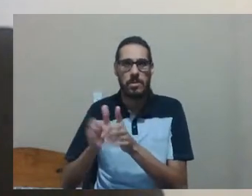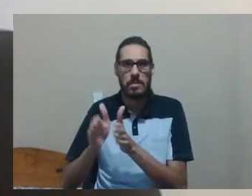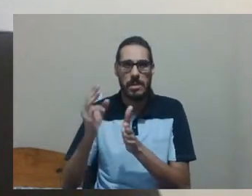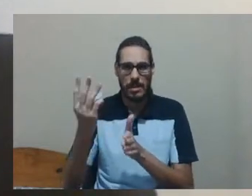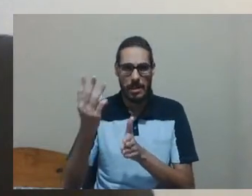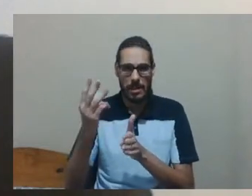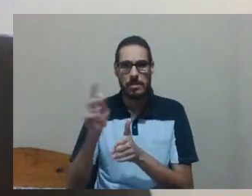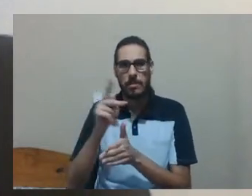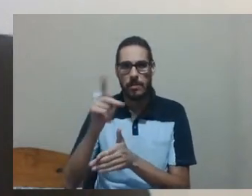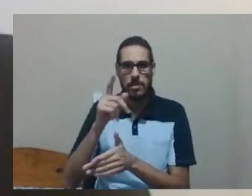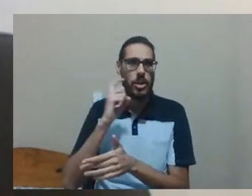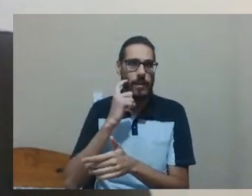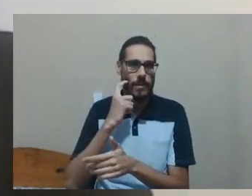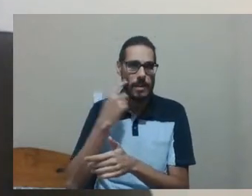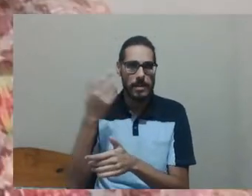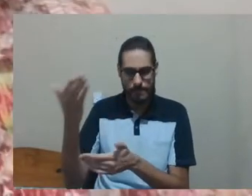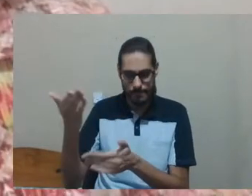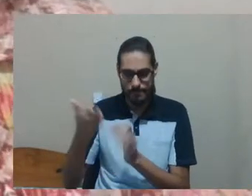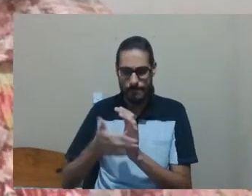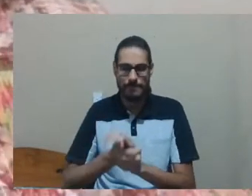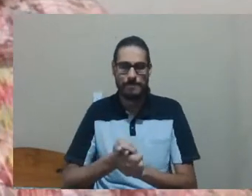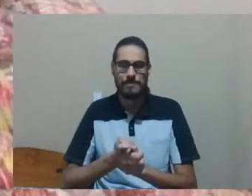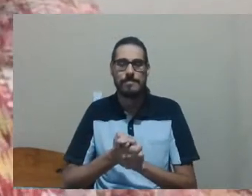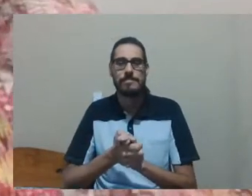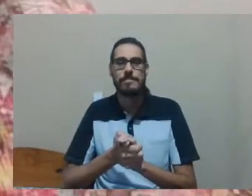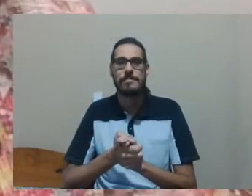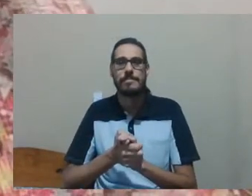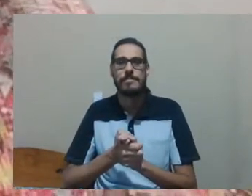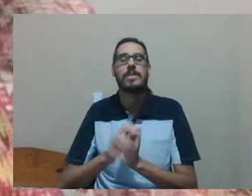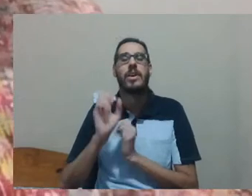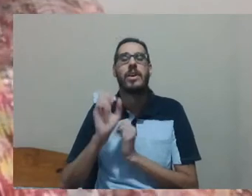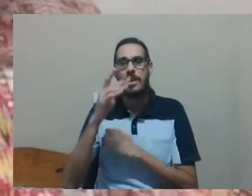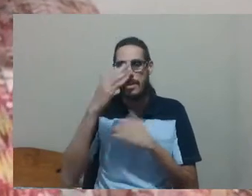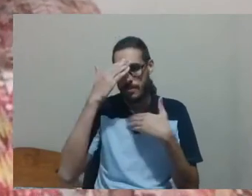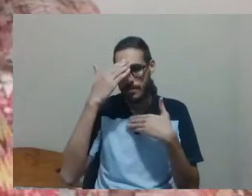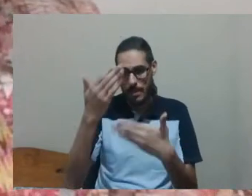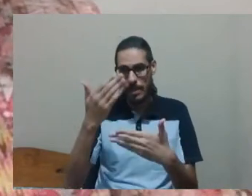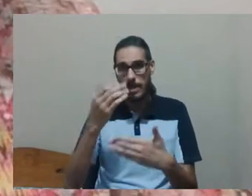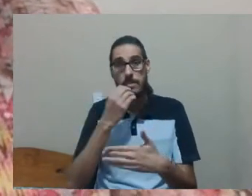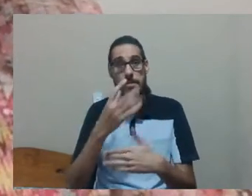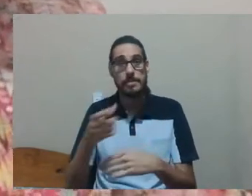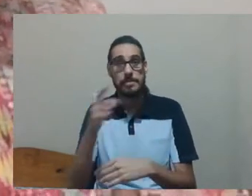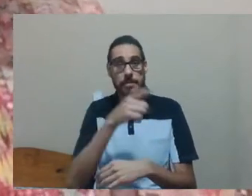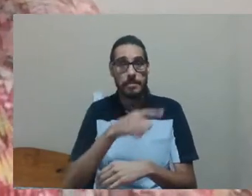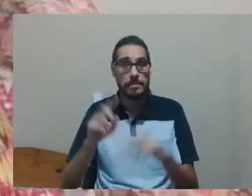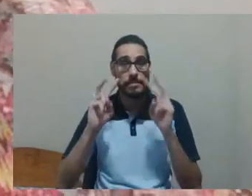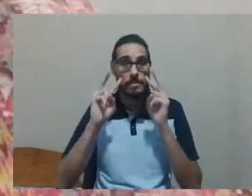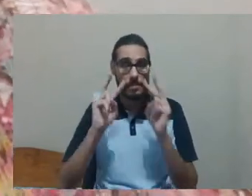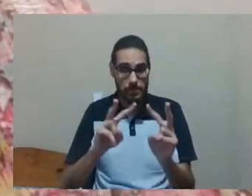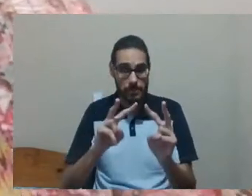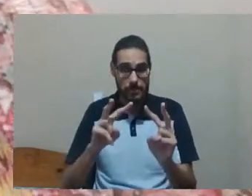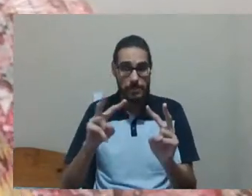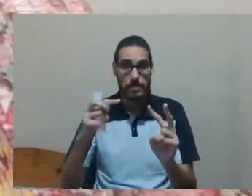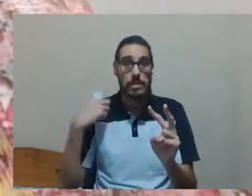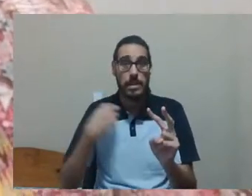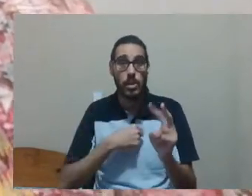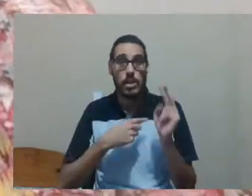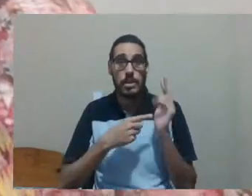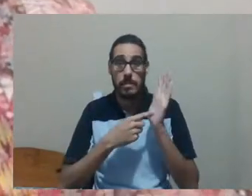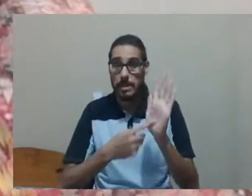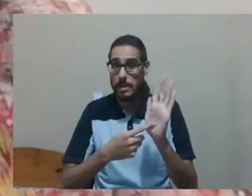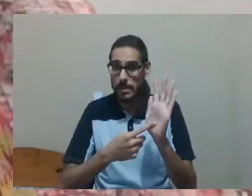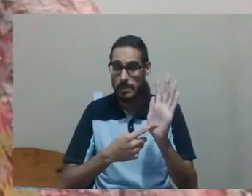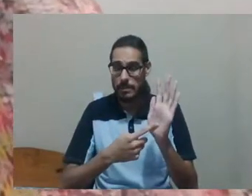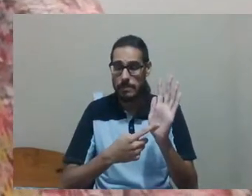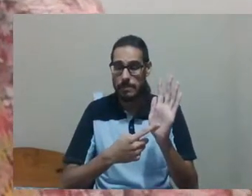palavra. Ok, obrigado. É como vocês viram, nós mostramos na nossa apresentação que